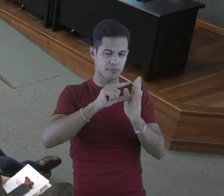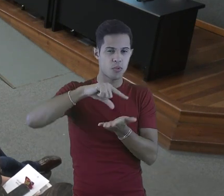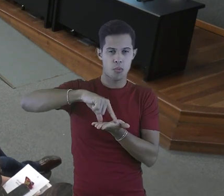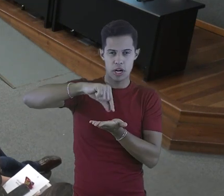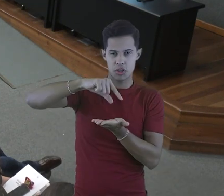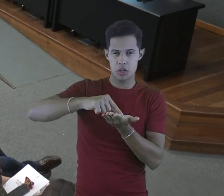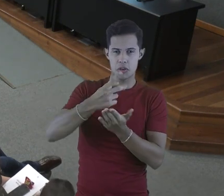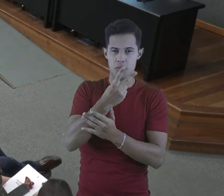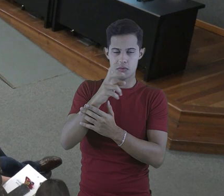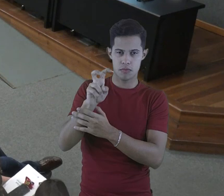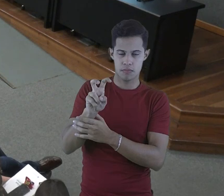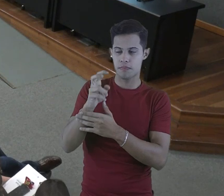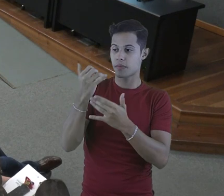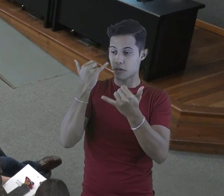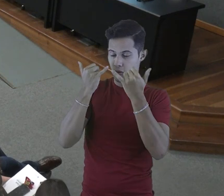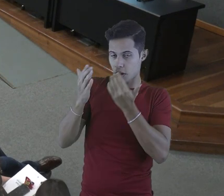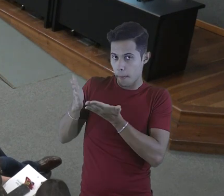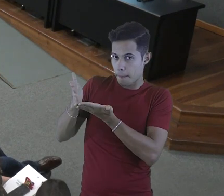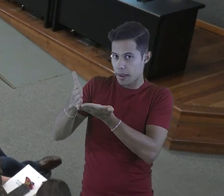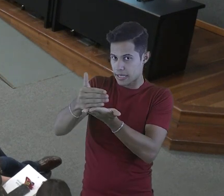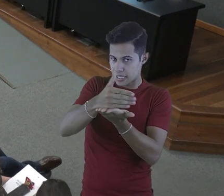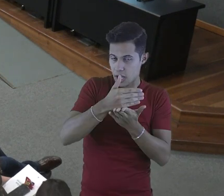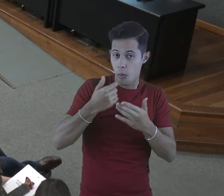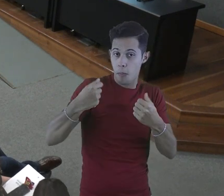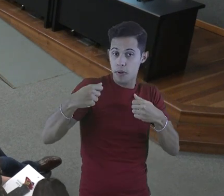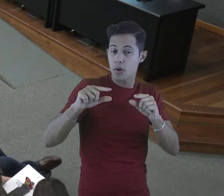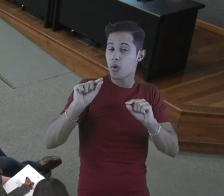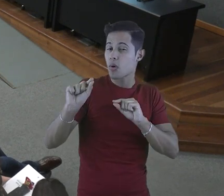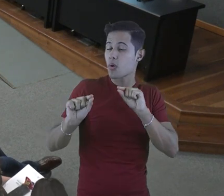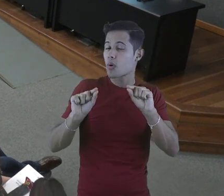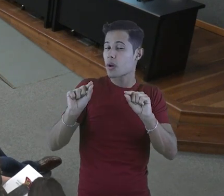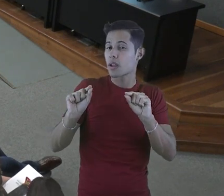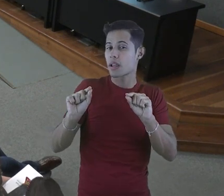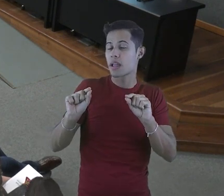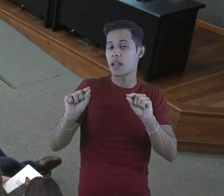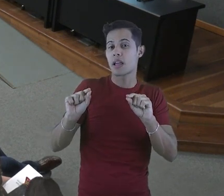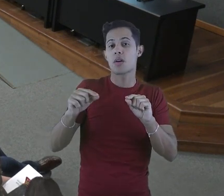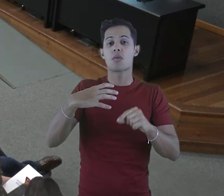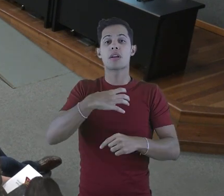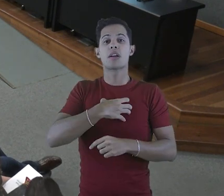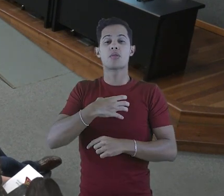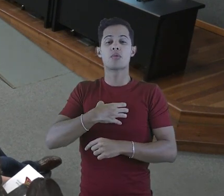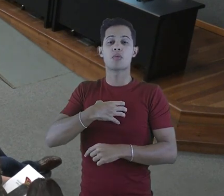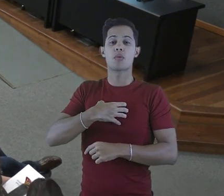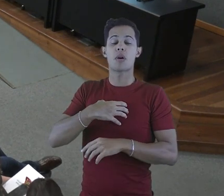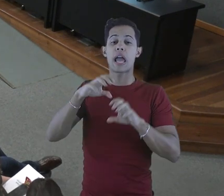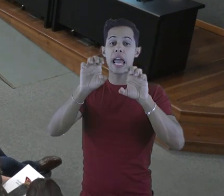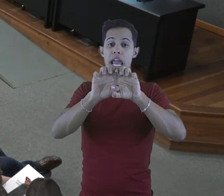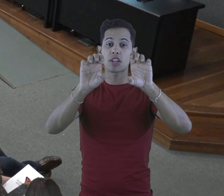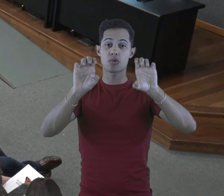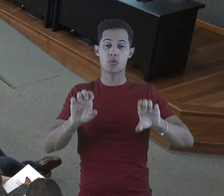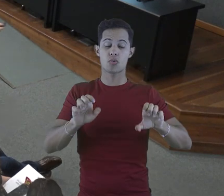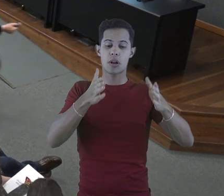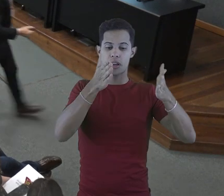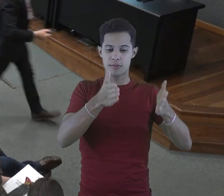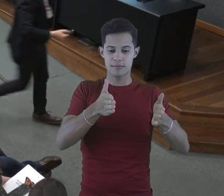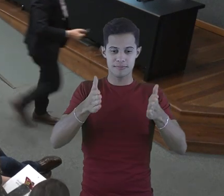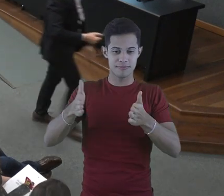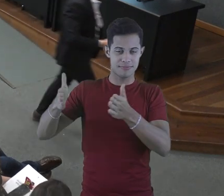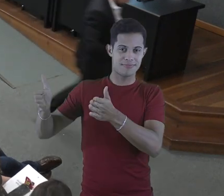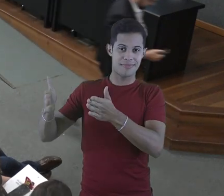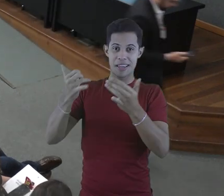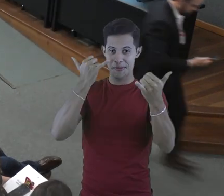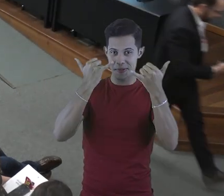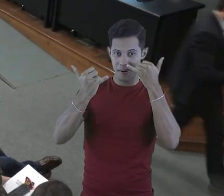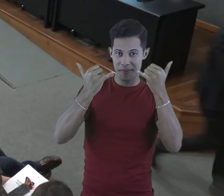ó o que diz aqui ó o artigo 25 os dados deverão ser mantidos em formato interoperável e